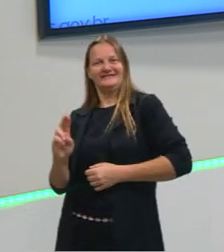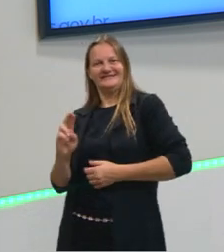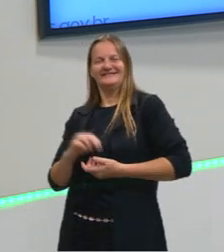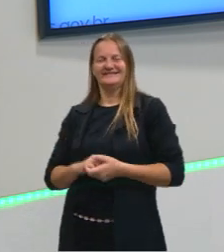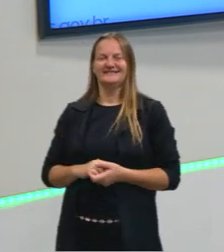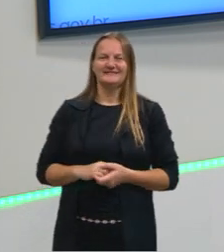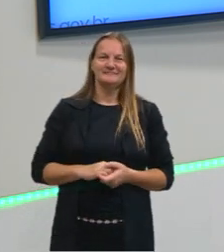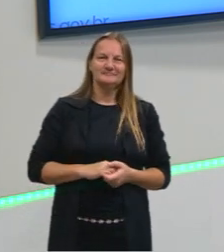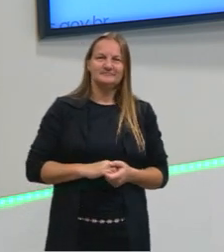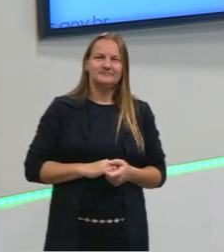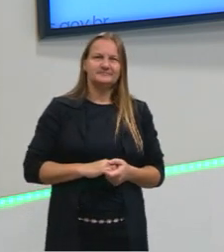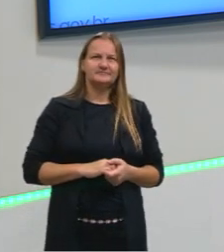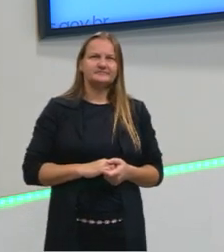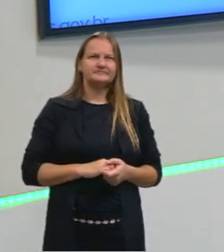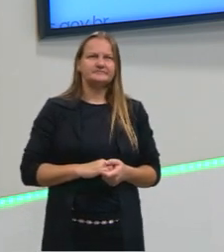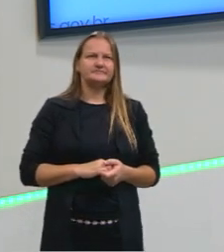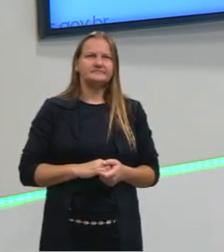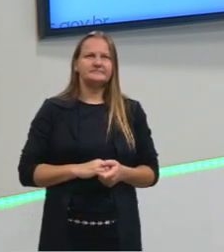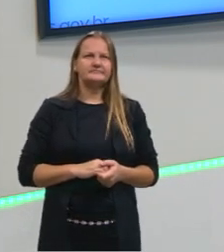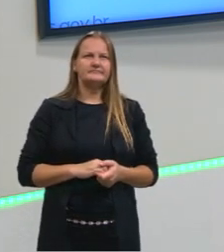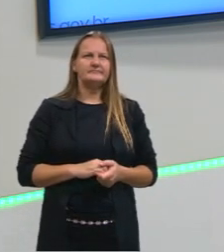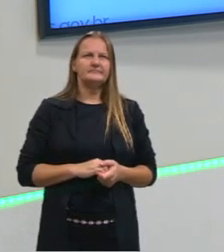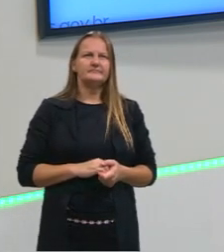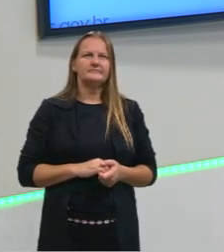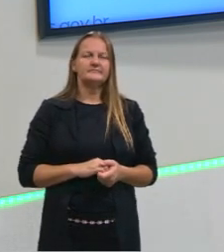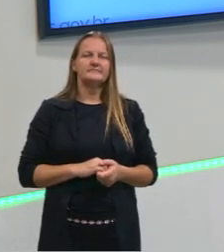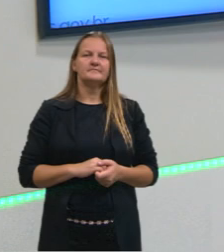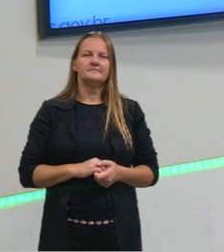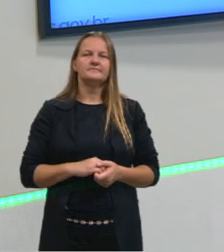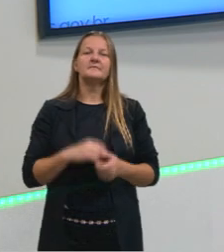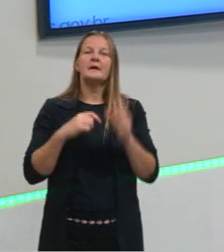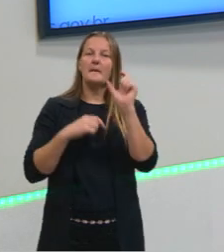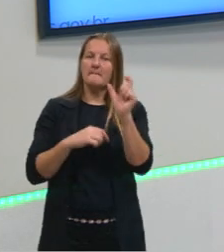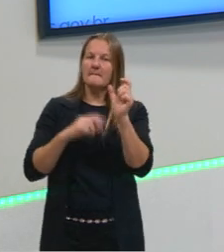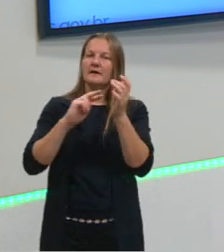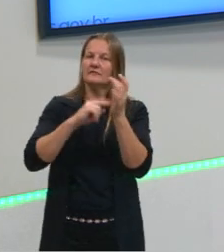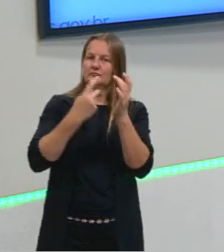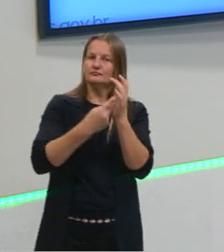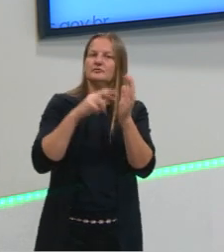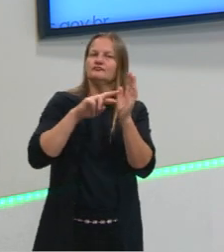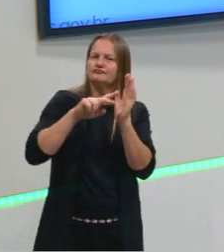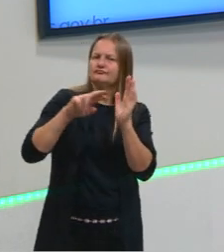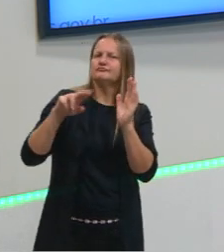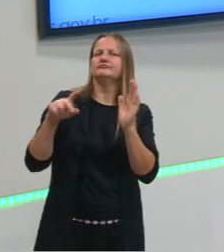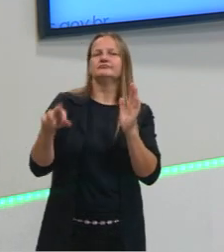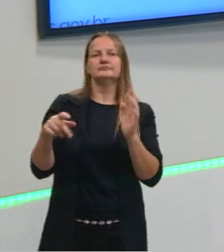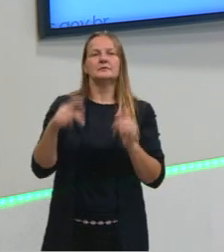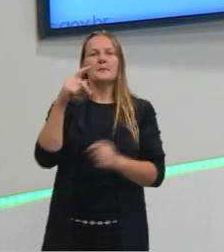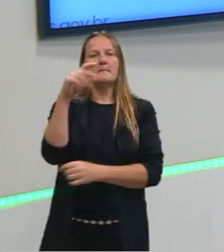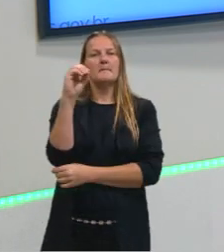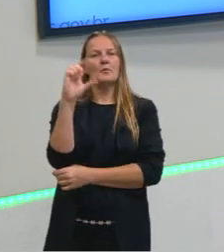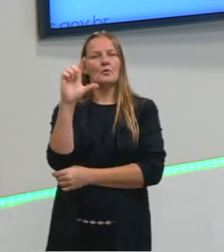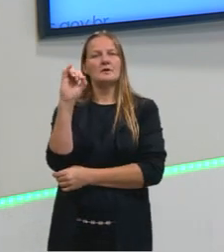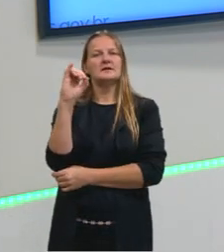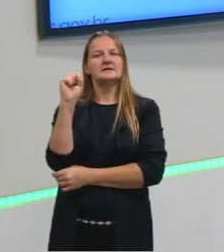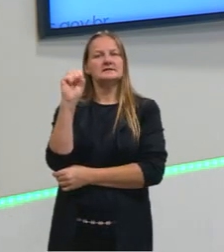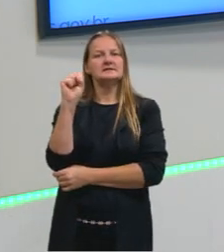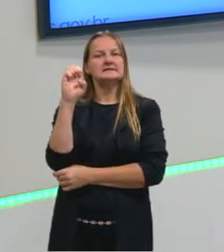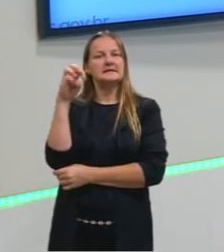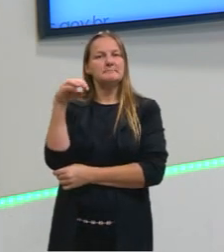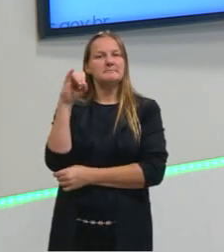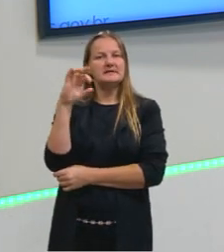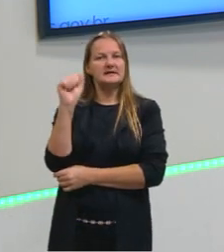tomando a bebida aqui a polissemia ela vai ser usada para dar humor dessa